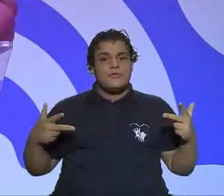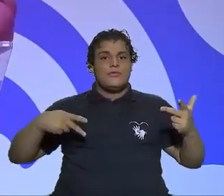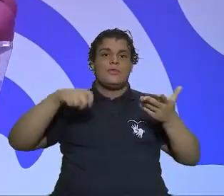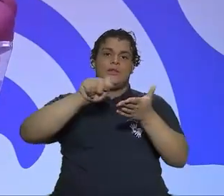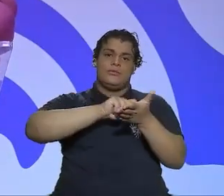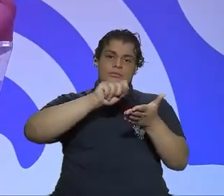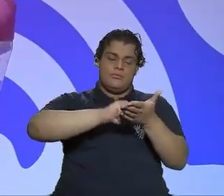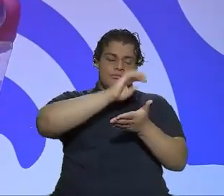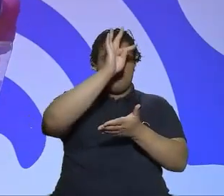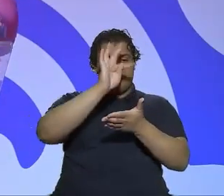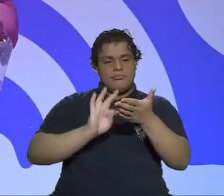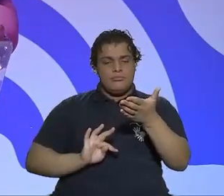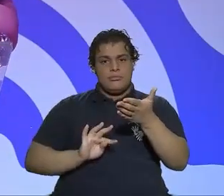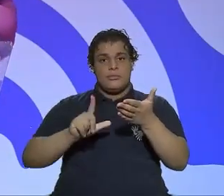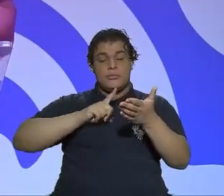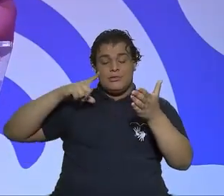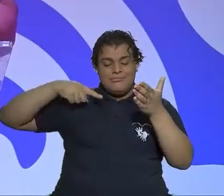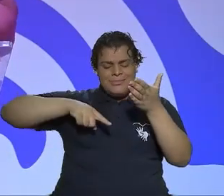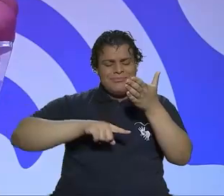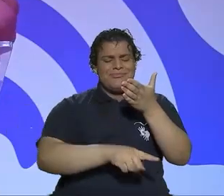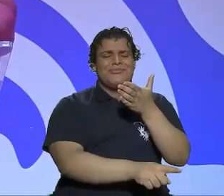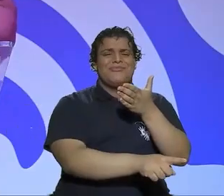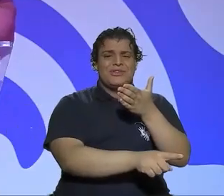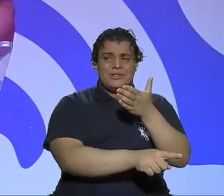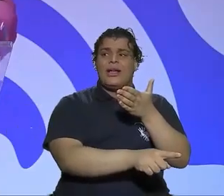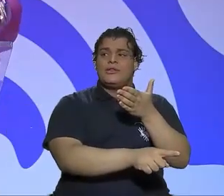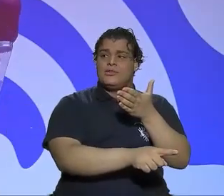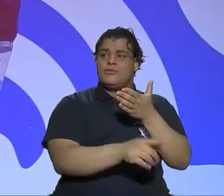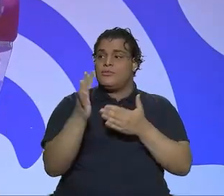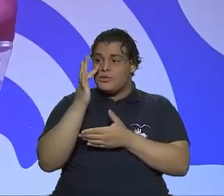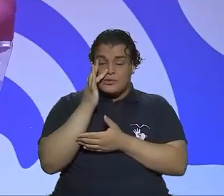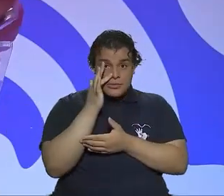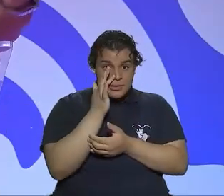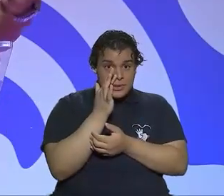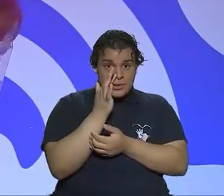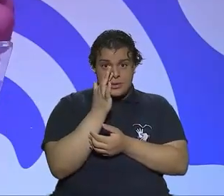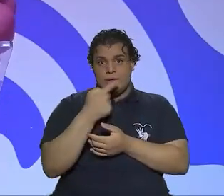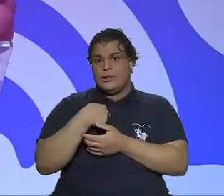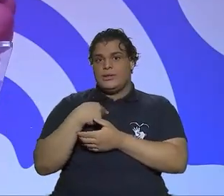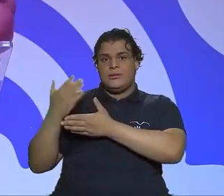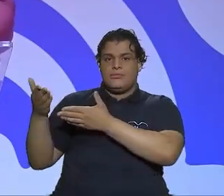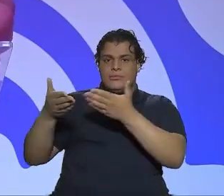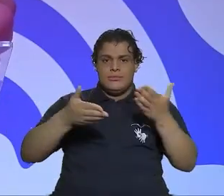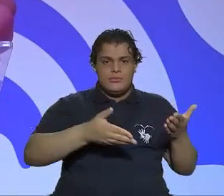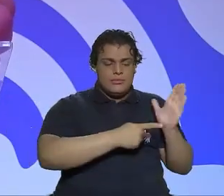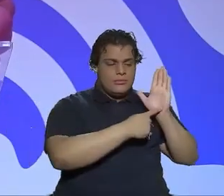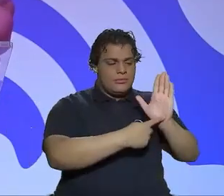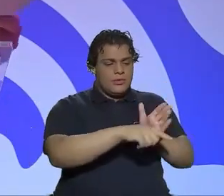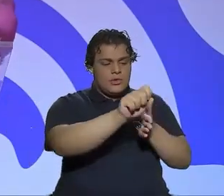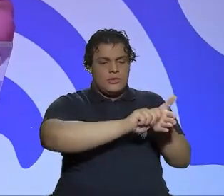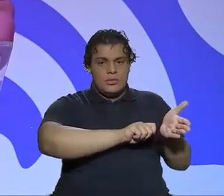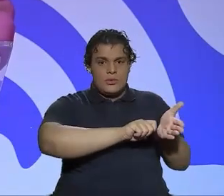redações escritas, elas têm uma profundidade muito surpreendente e quando eu passo isso para os autores, eles